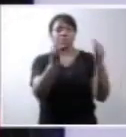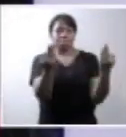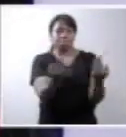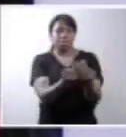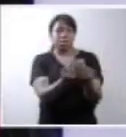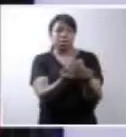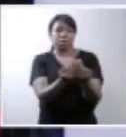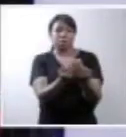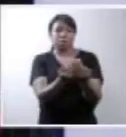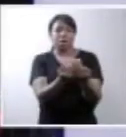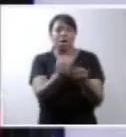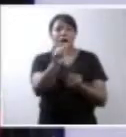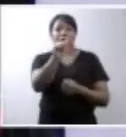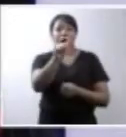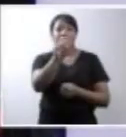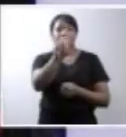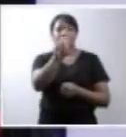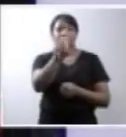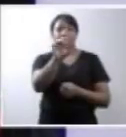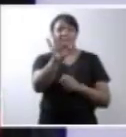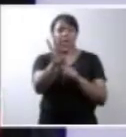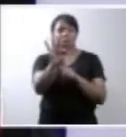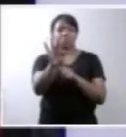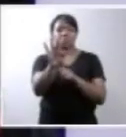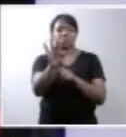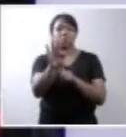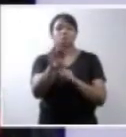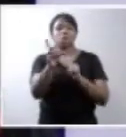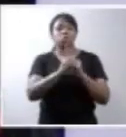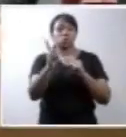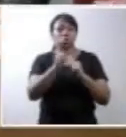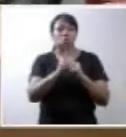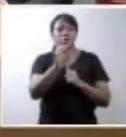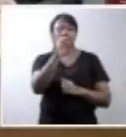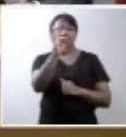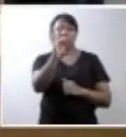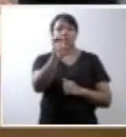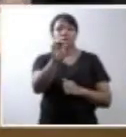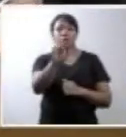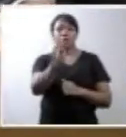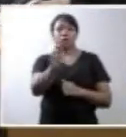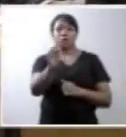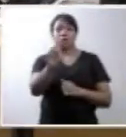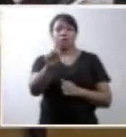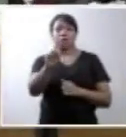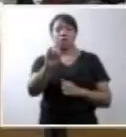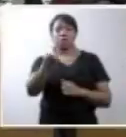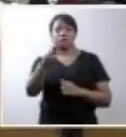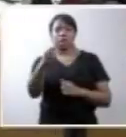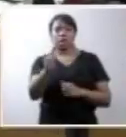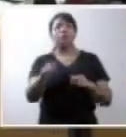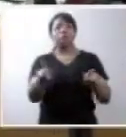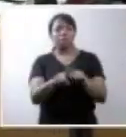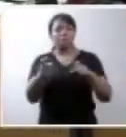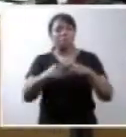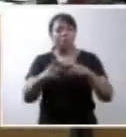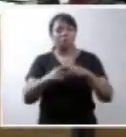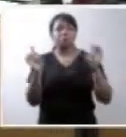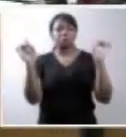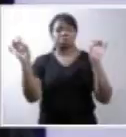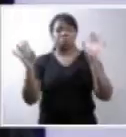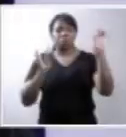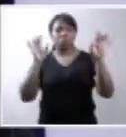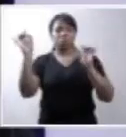Família, a ADEF, a doutora Terezinha do Nascimento Verresque, médica especialista